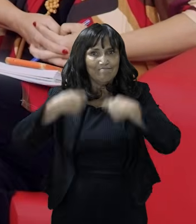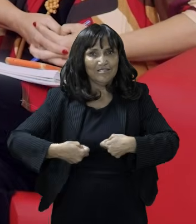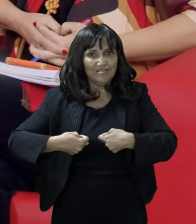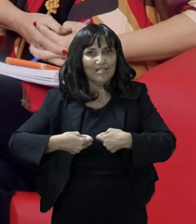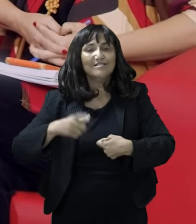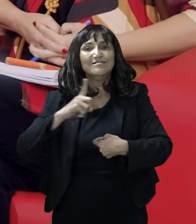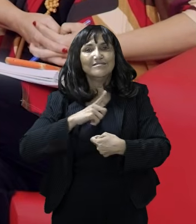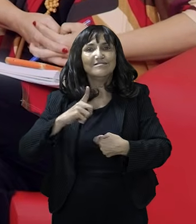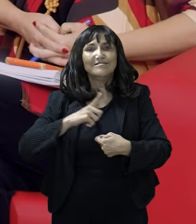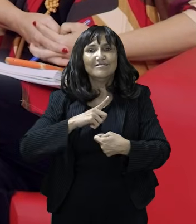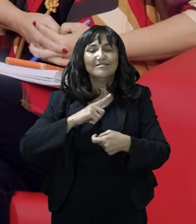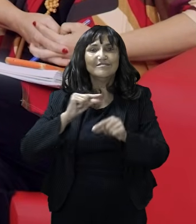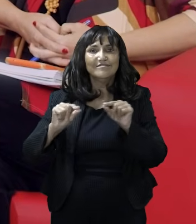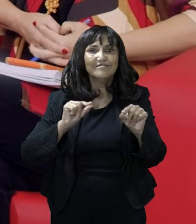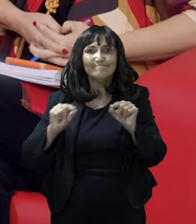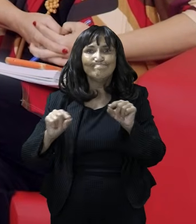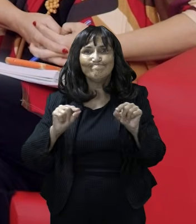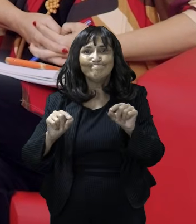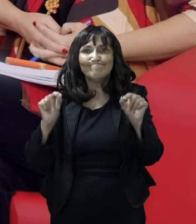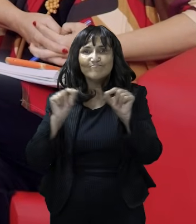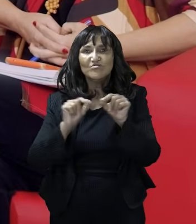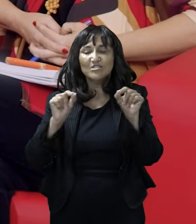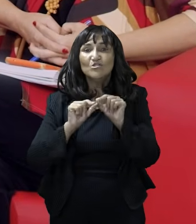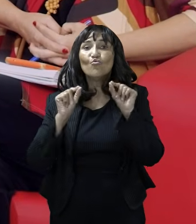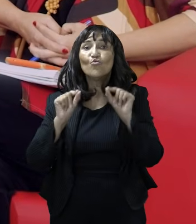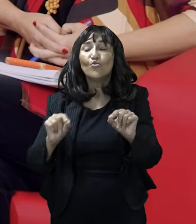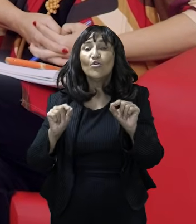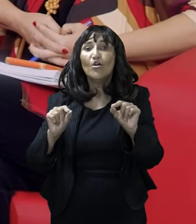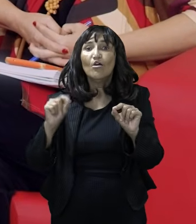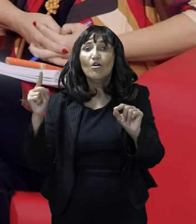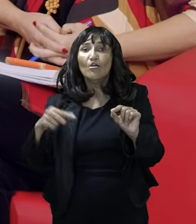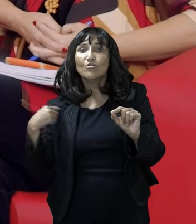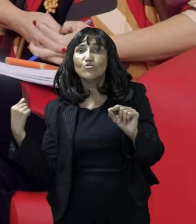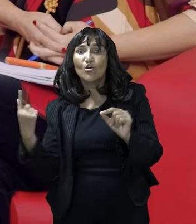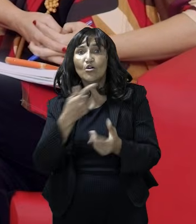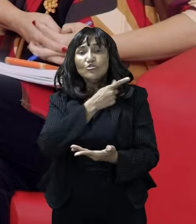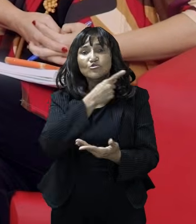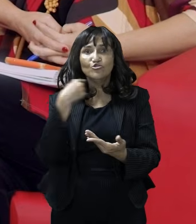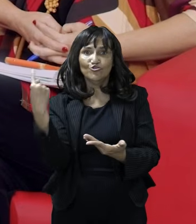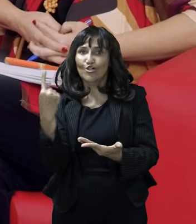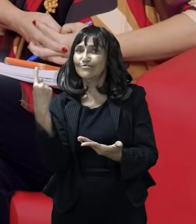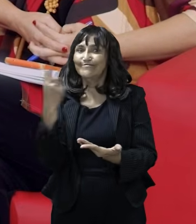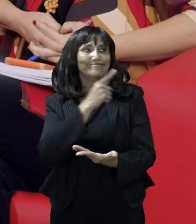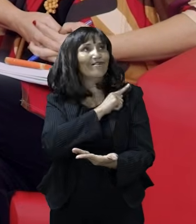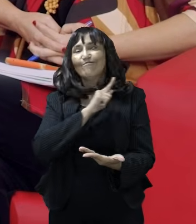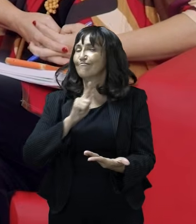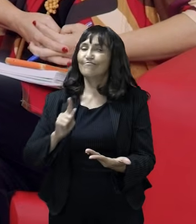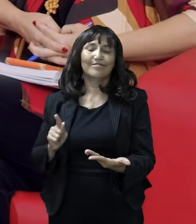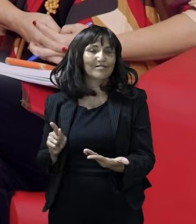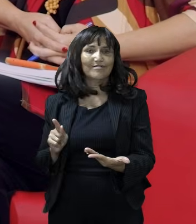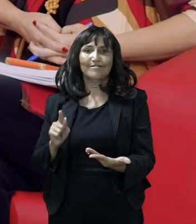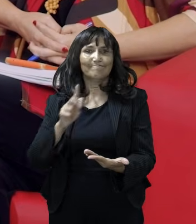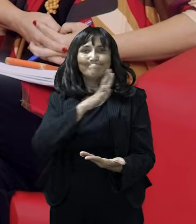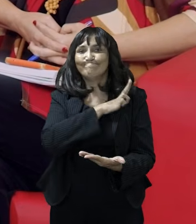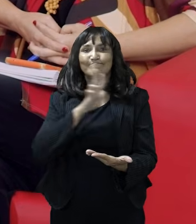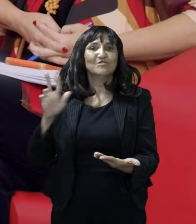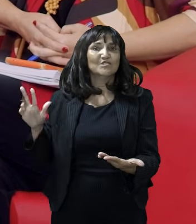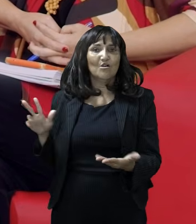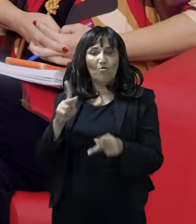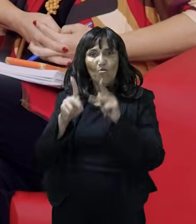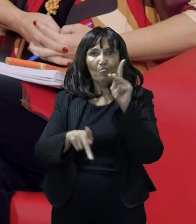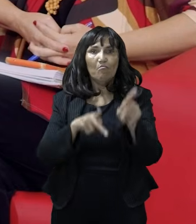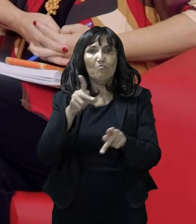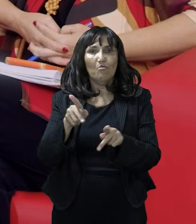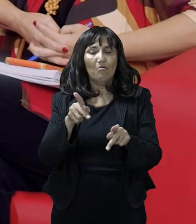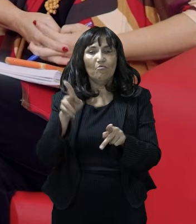está tendo de fazer o seguinte: nós sozinhos não governamos. O povo brasileiro, ele tem o PT